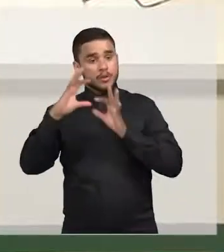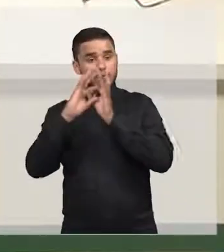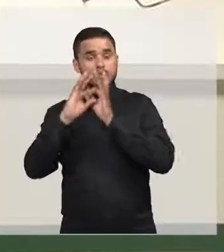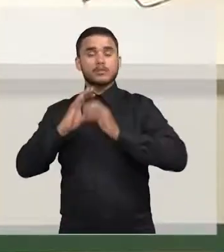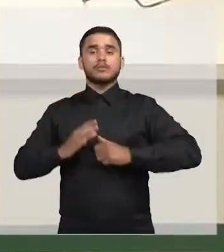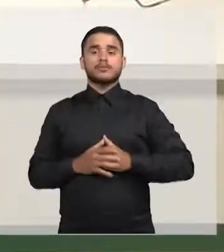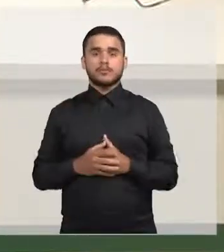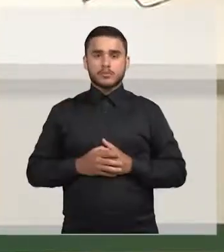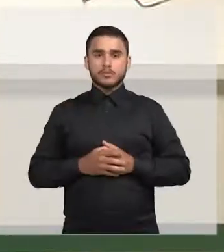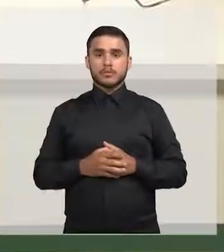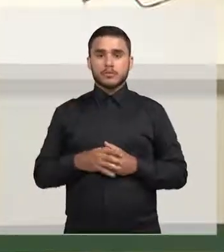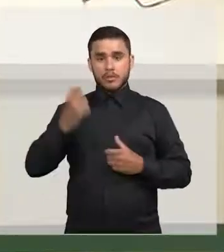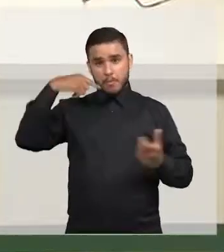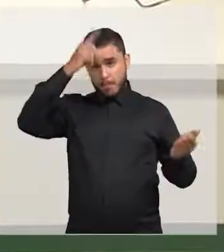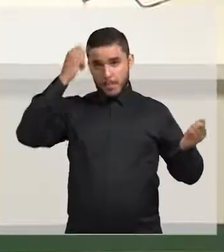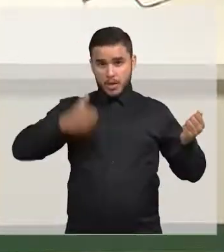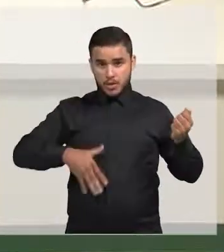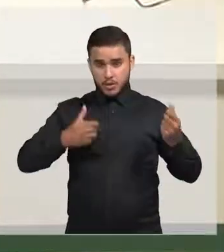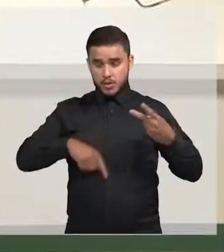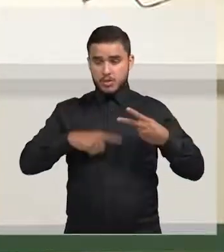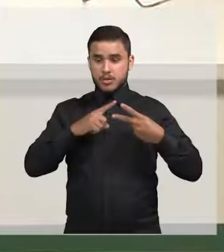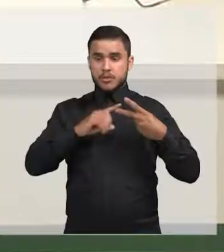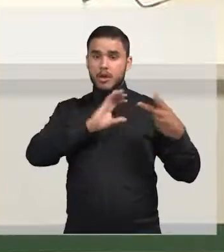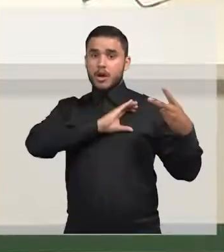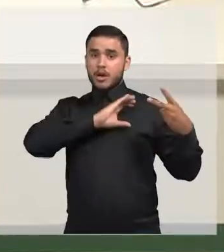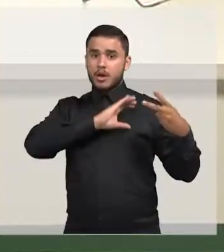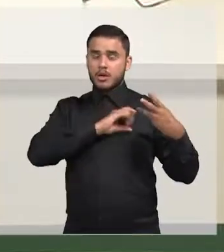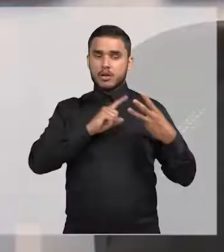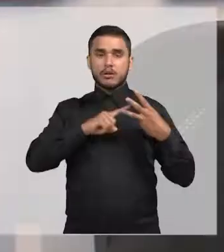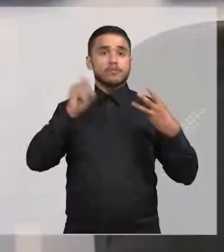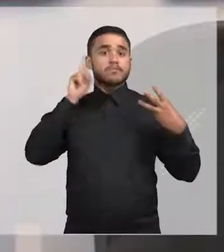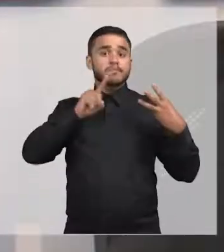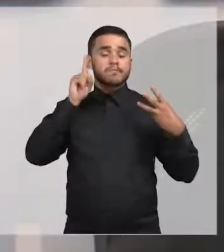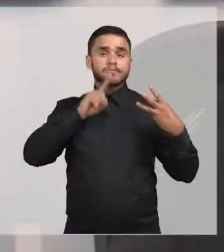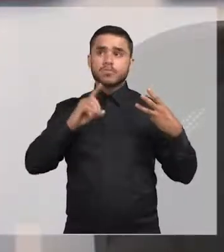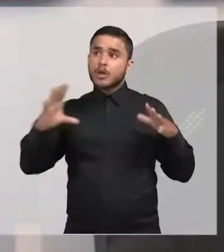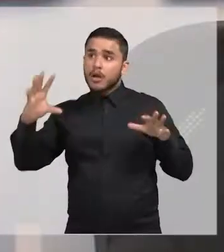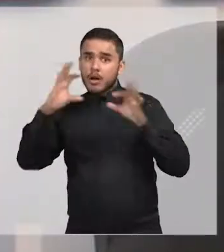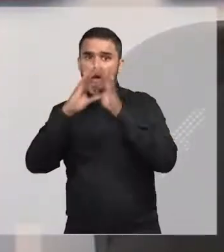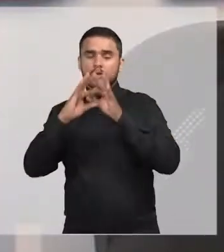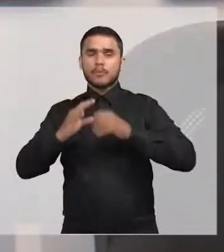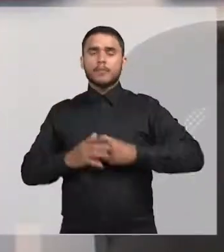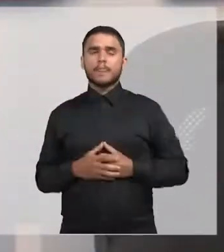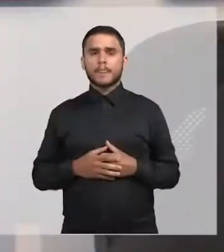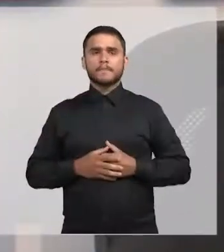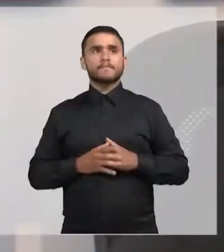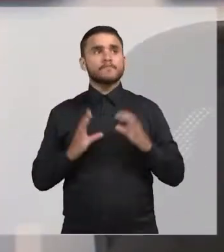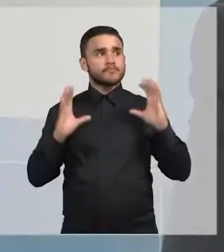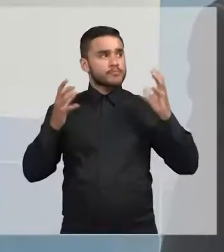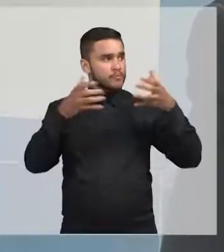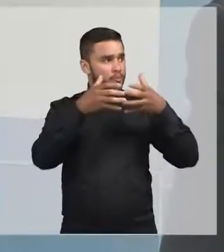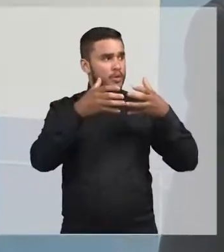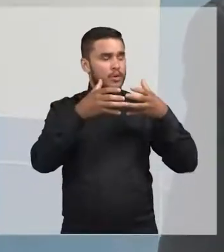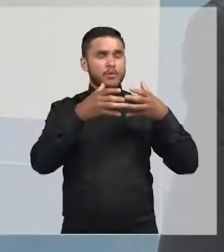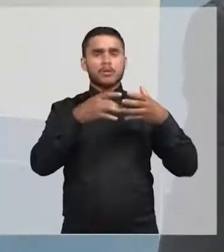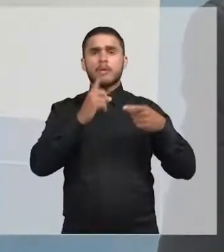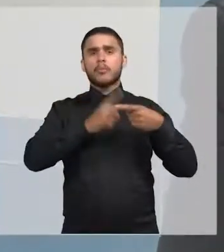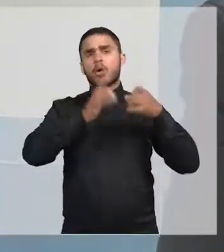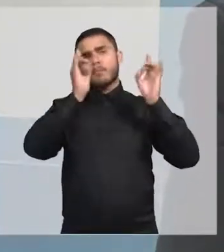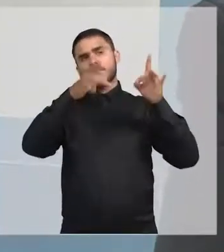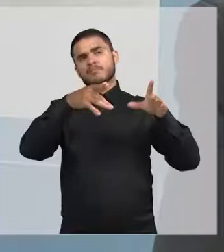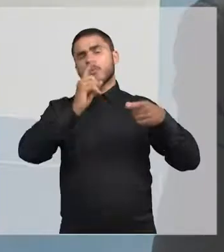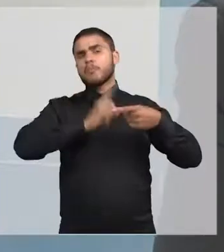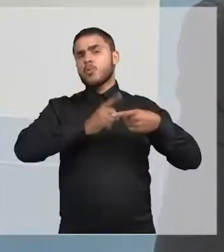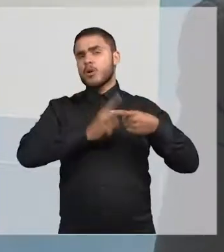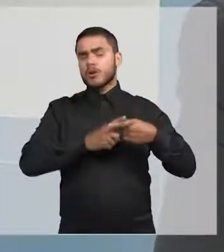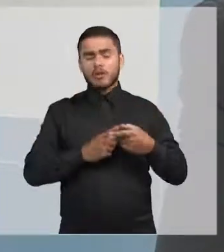com México, Estados Unidos e Canadá. Por que é que NAFTA? Por que é que vai ser abandonado? O NAFTA. Não, isso aí também já se acabou. Por que